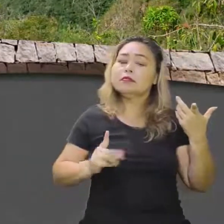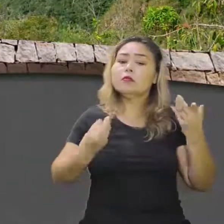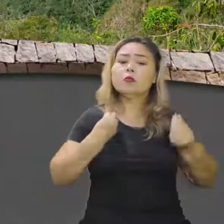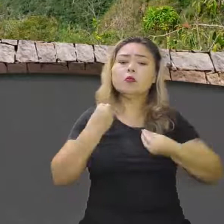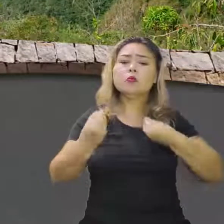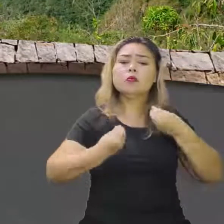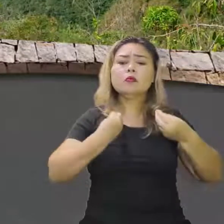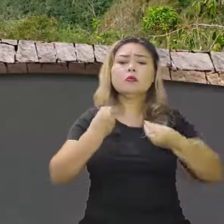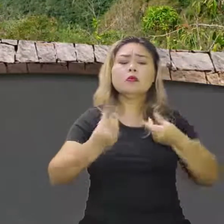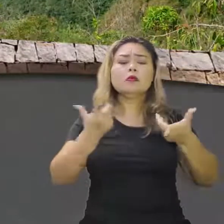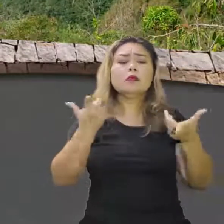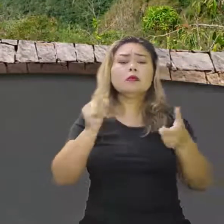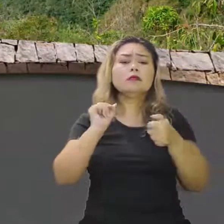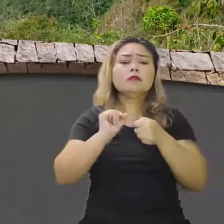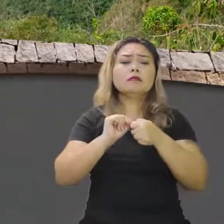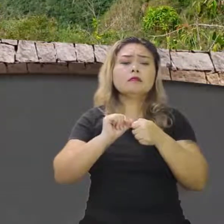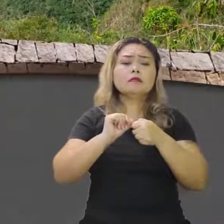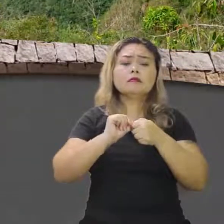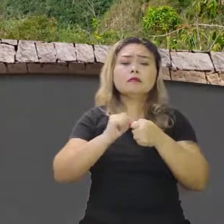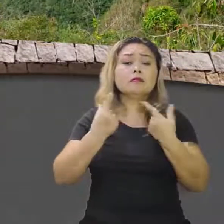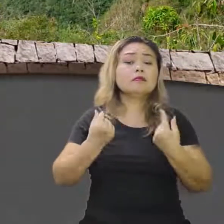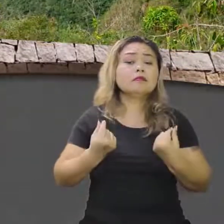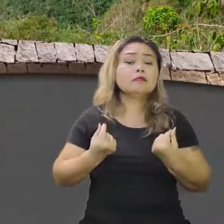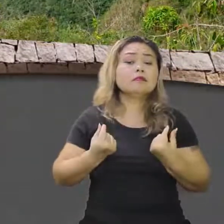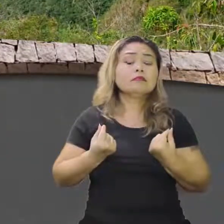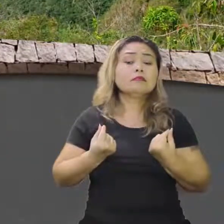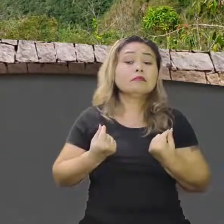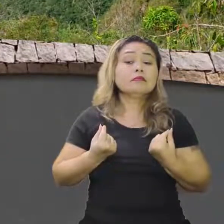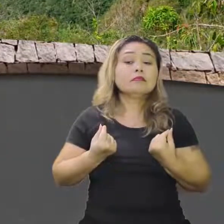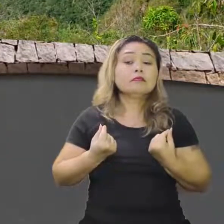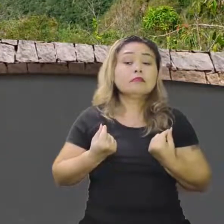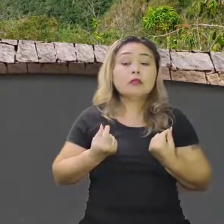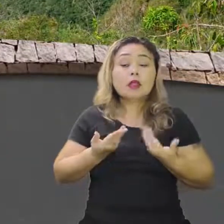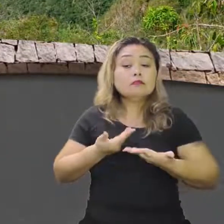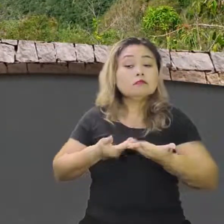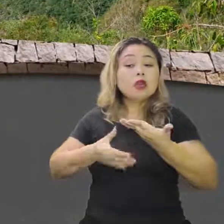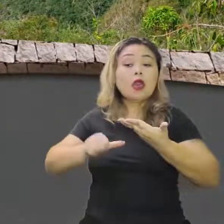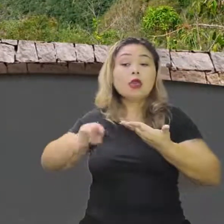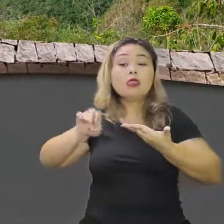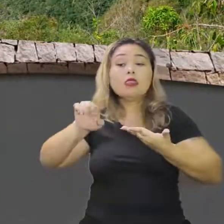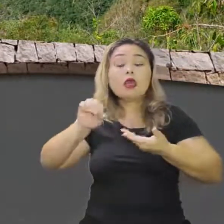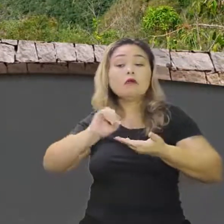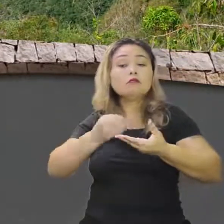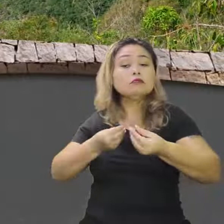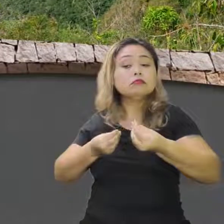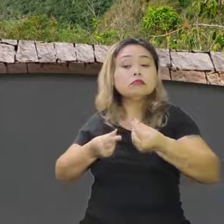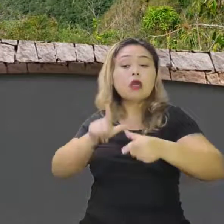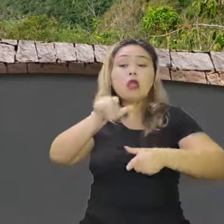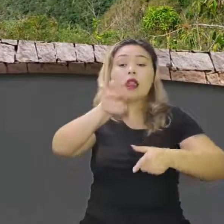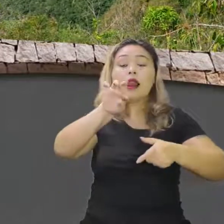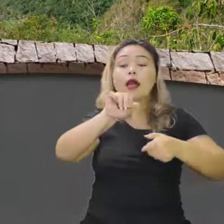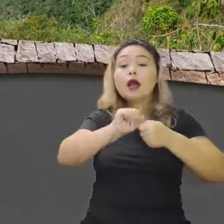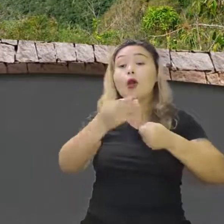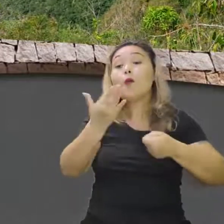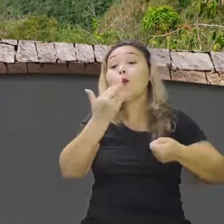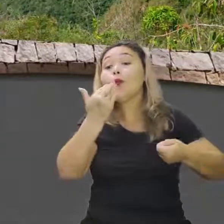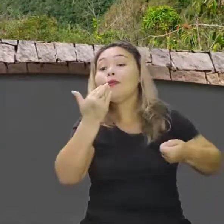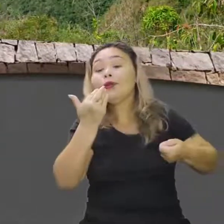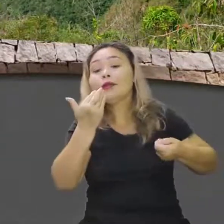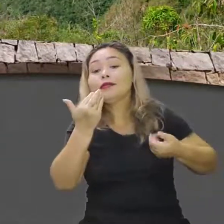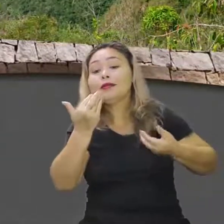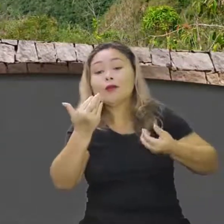Como é que era feito o money? Era um sistema de escambo, trocando látex por